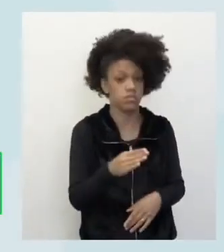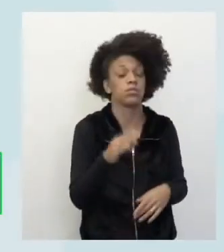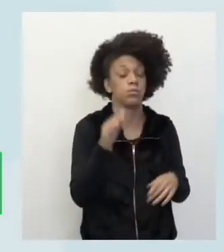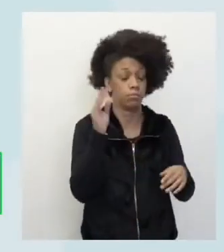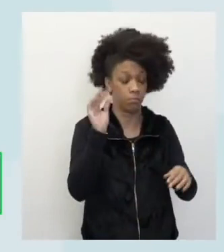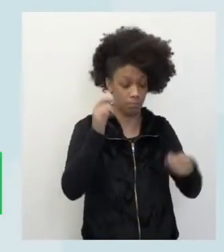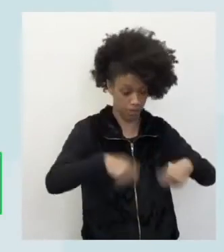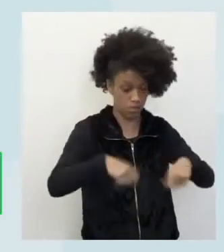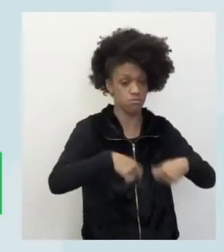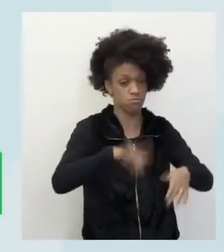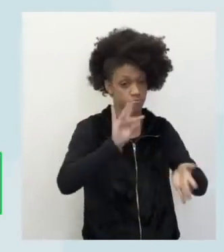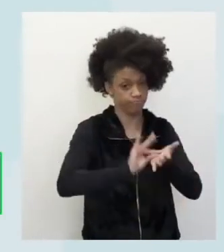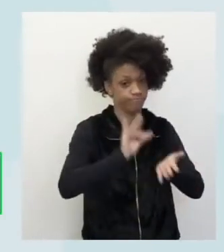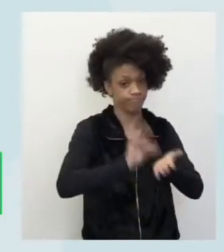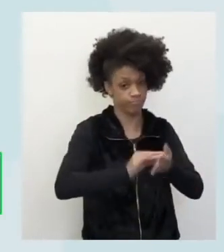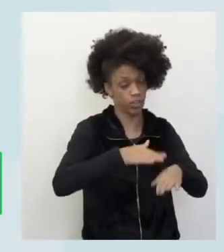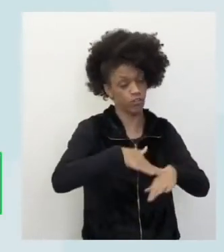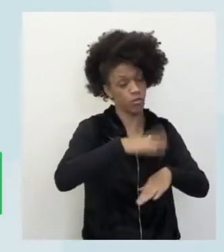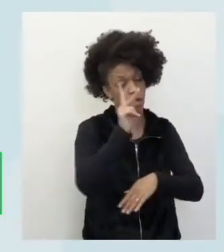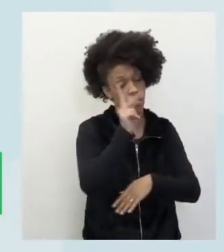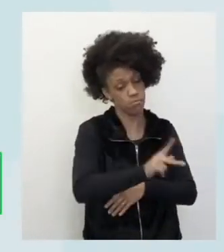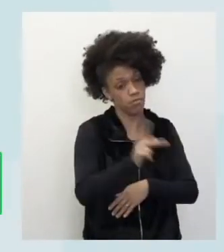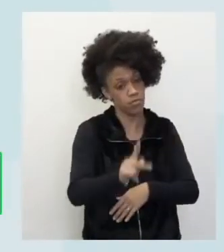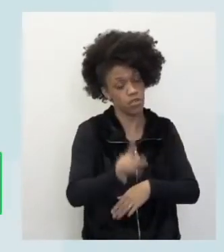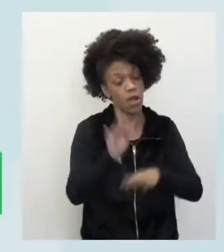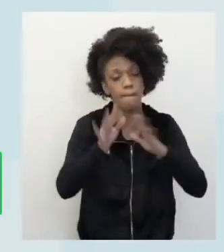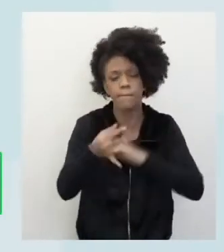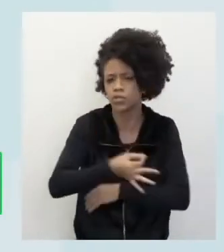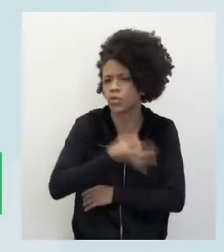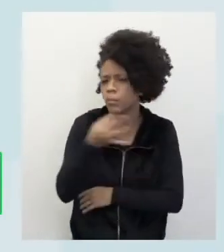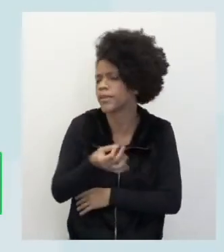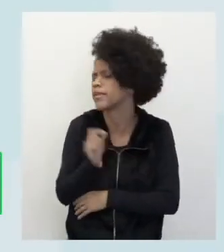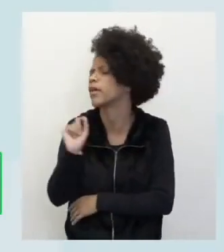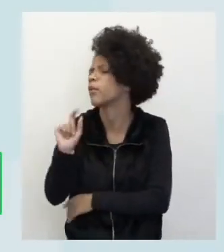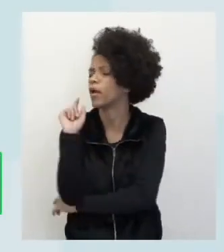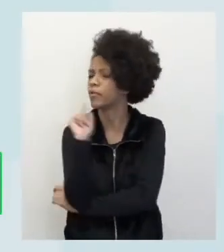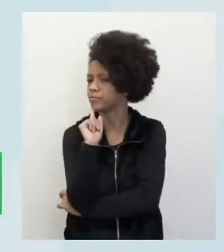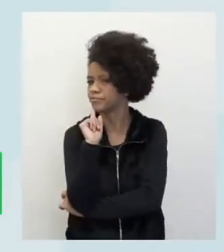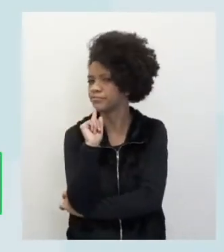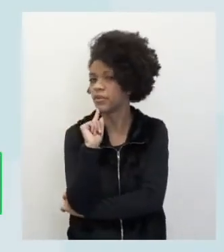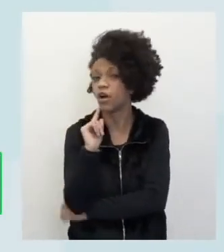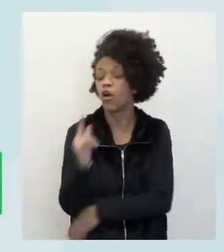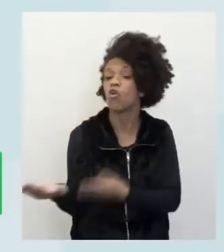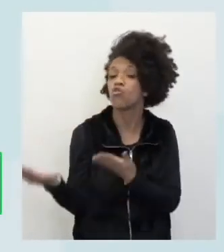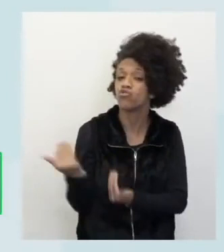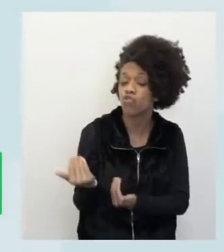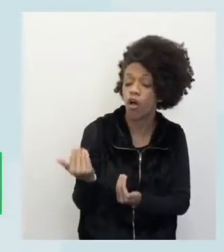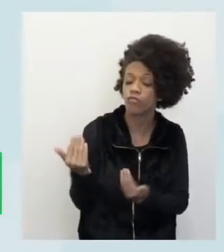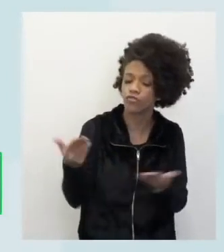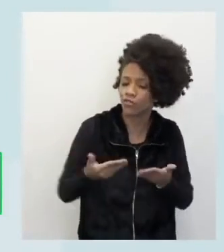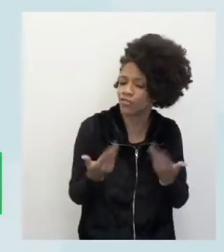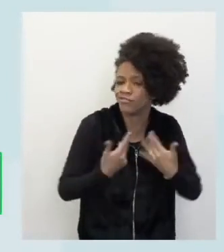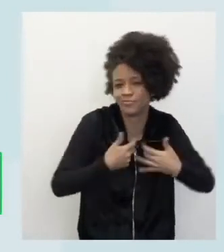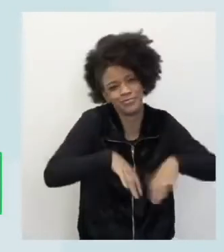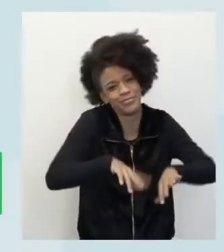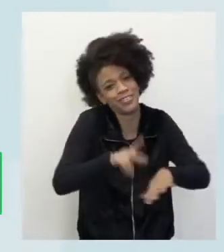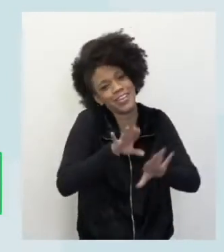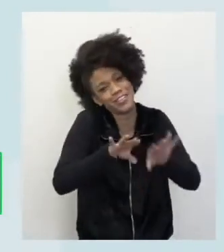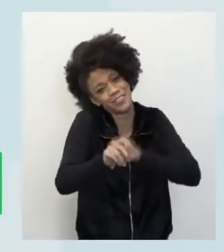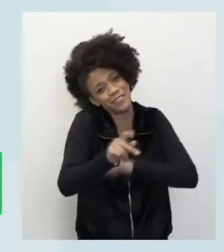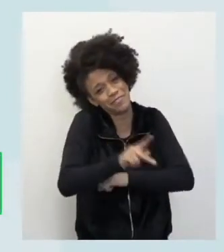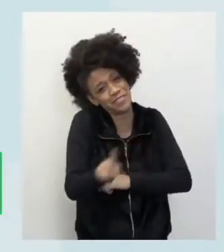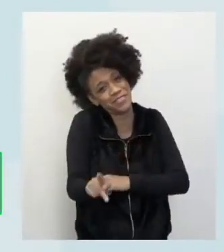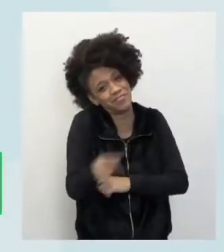de mais professores. Mas eu posso ter uma opinião sobre isso. Qual que é? O jovem de hoje não quer ser professor. Eu